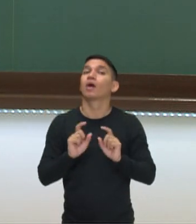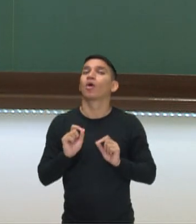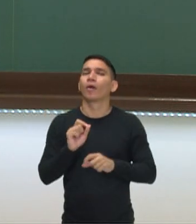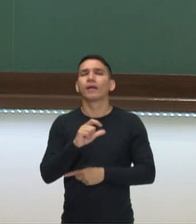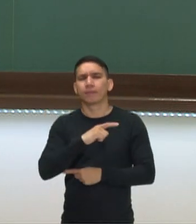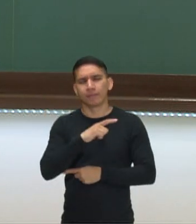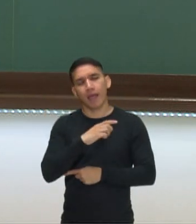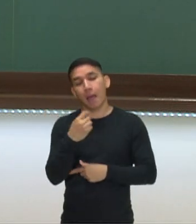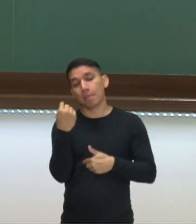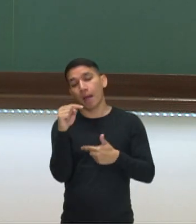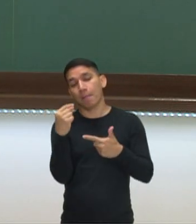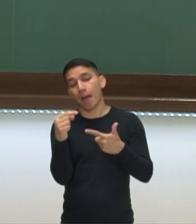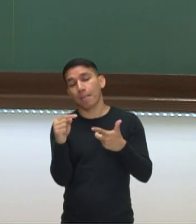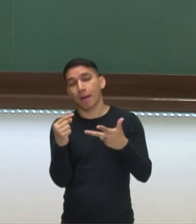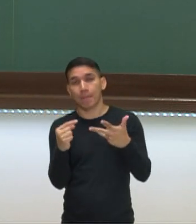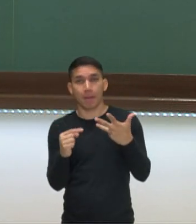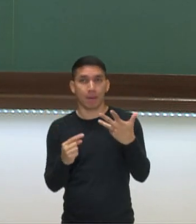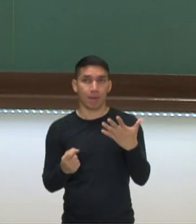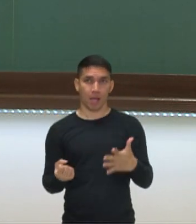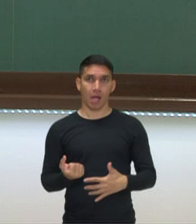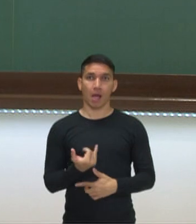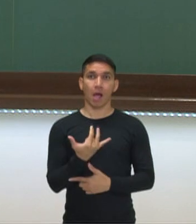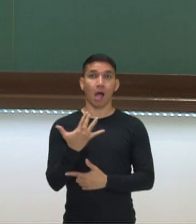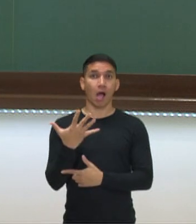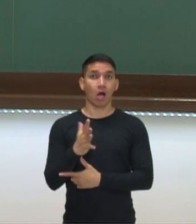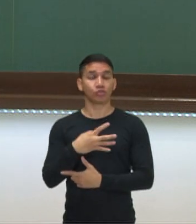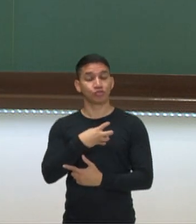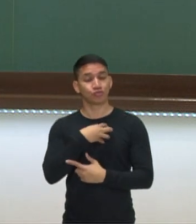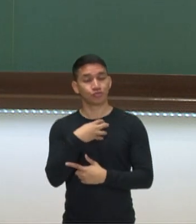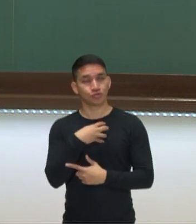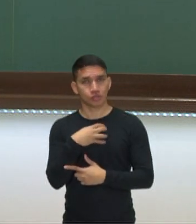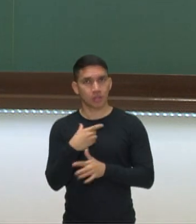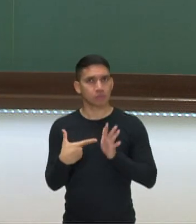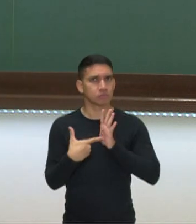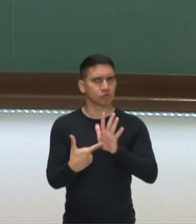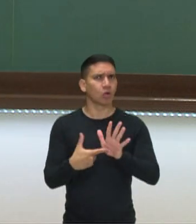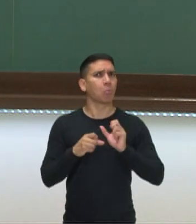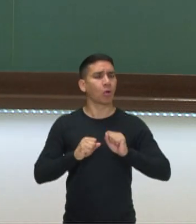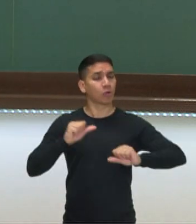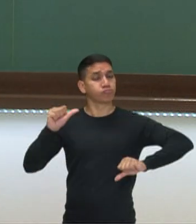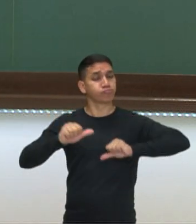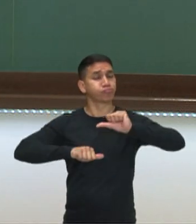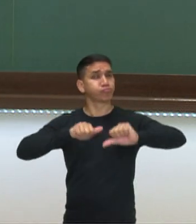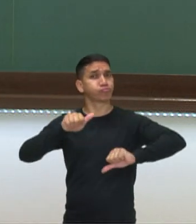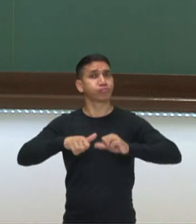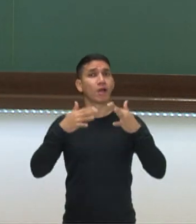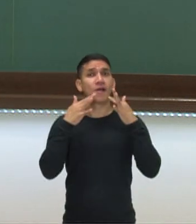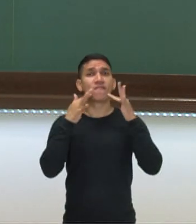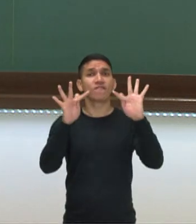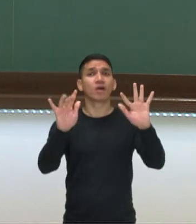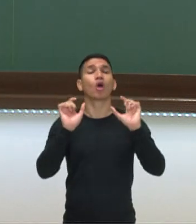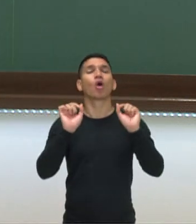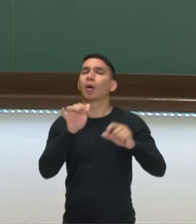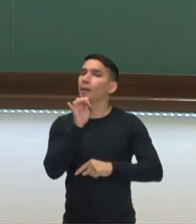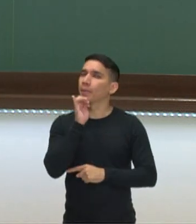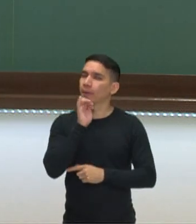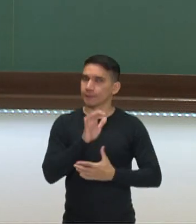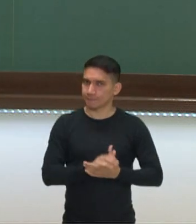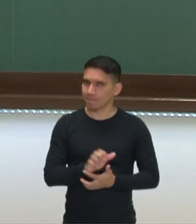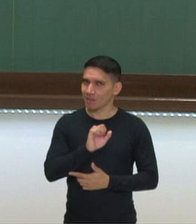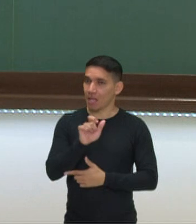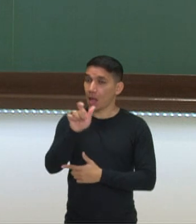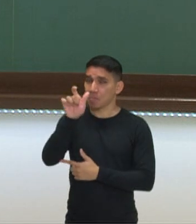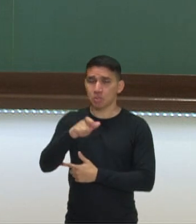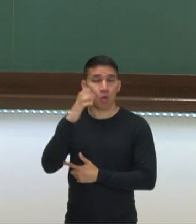algumas coisas, alguns comportamentos que podem alterar o fenótipo. Por exemplo, se a pessoa tem